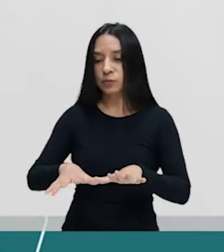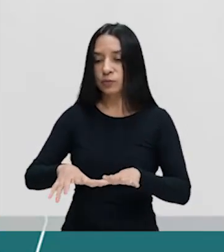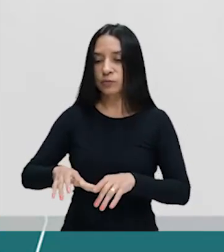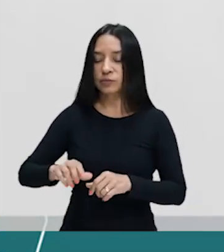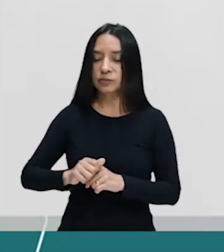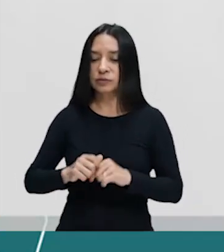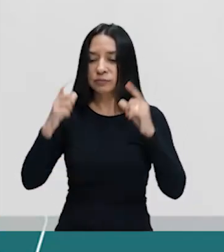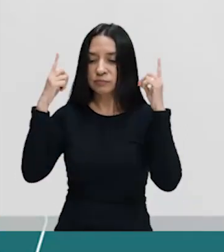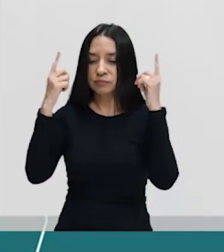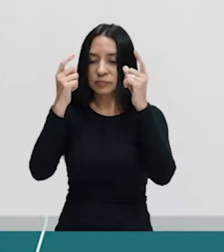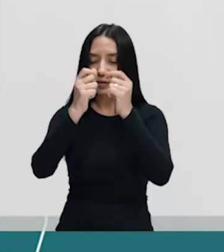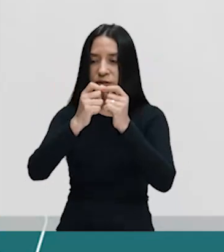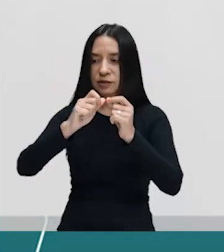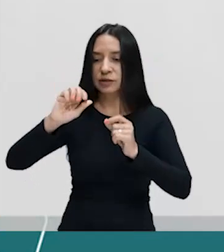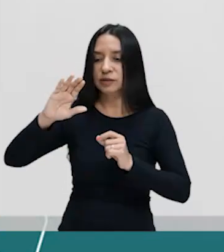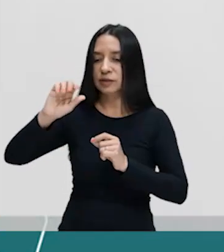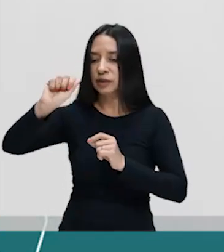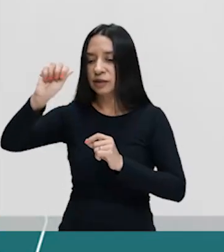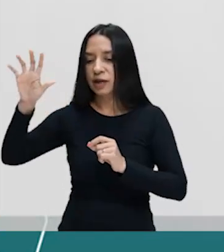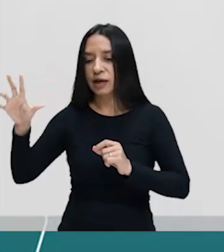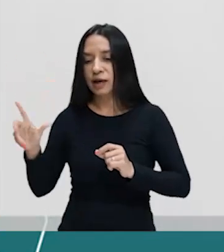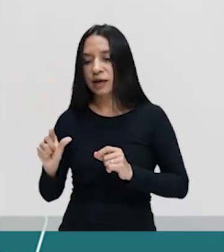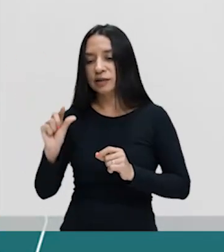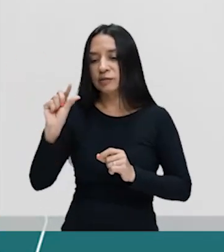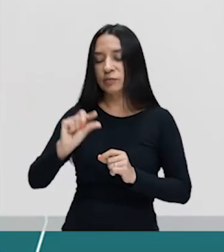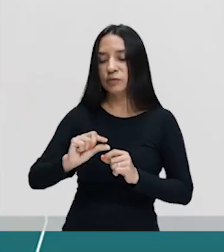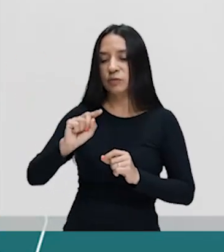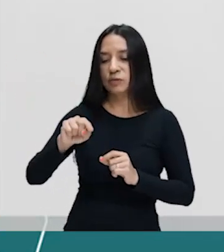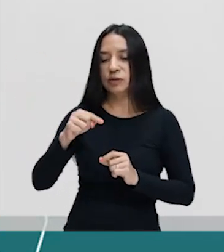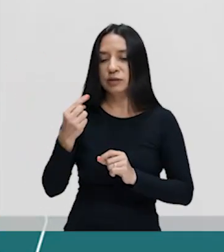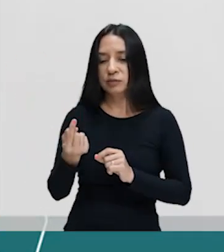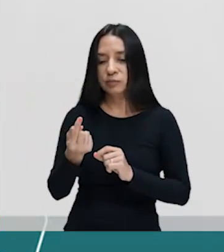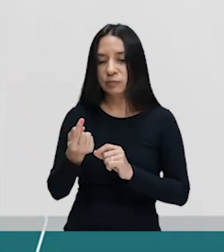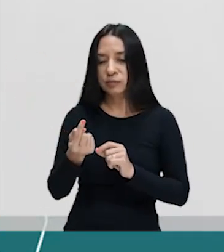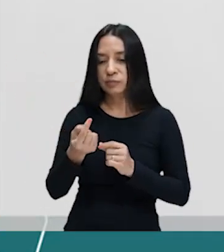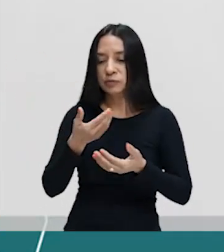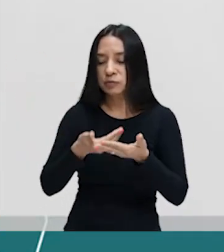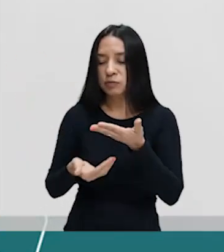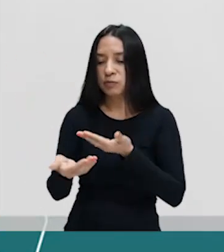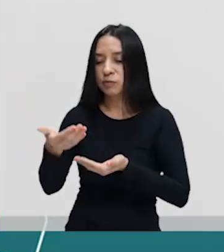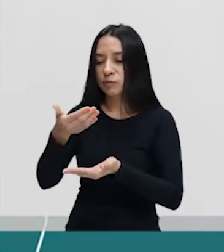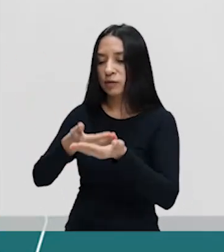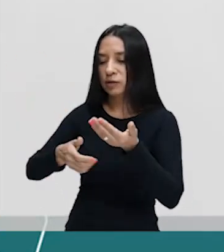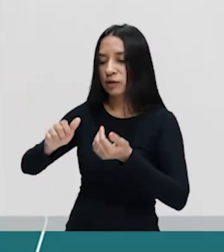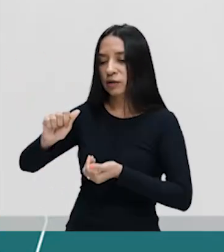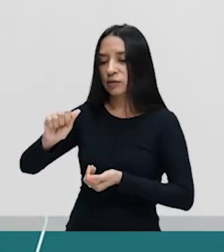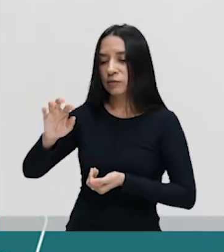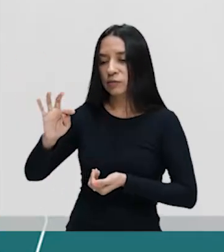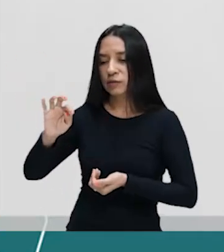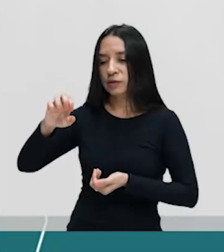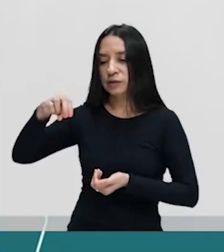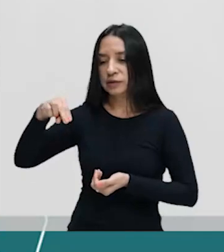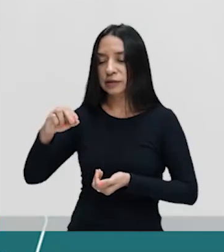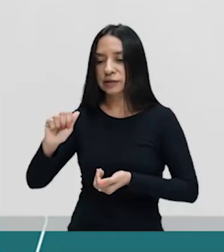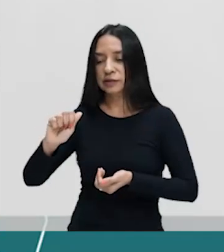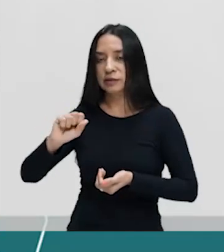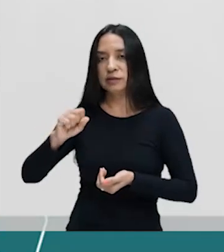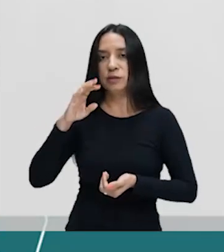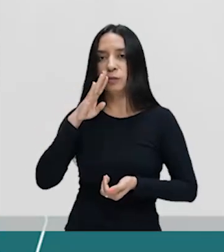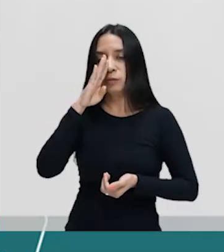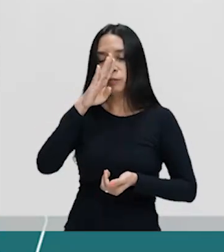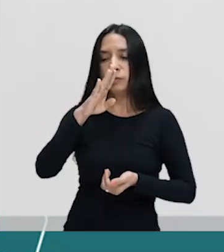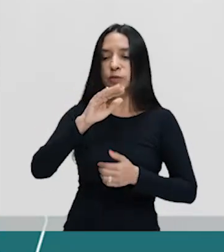Menor. Depois elas vão necessariamente compartilhar com a Hélade, ou com Atenas, principalmente, com a Grécia, mas principalmente